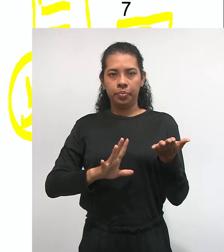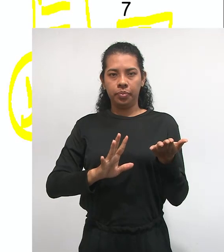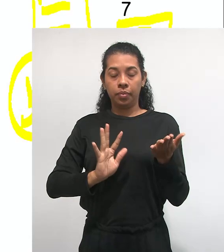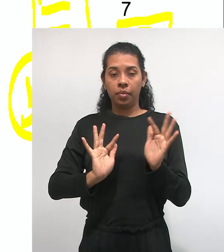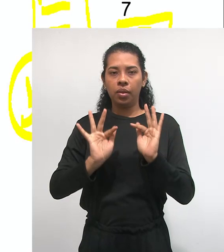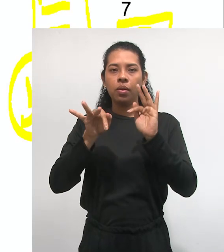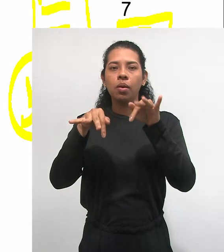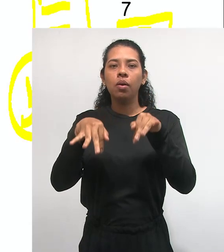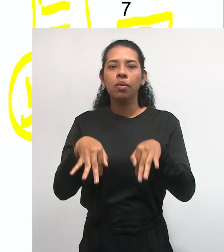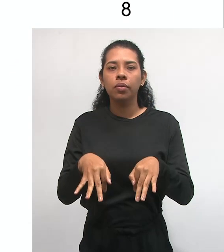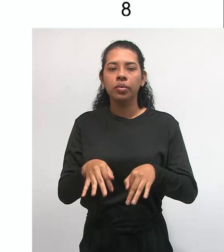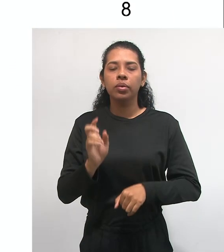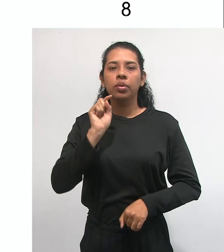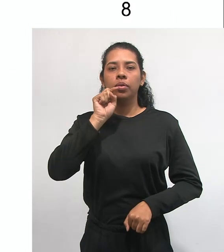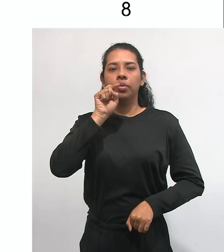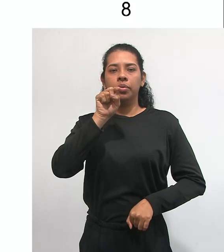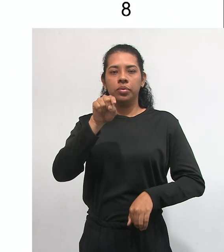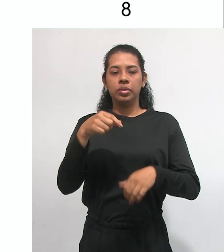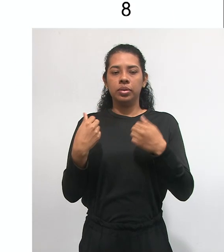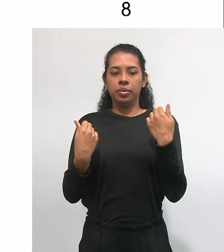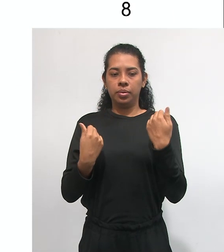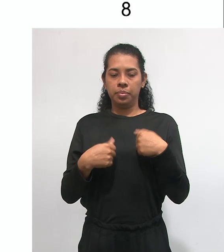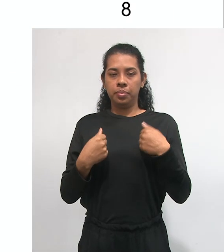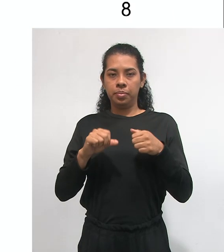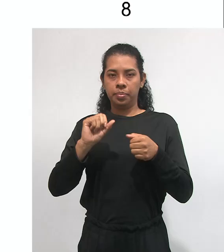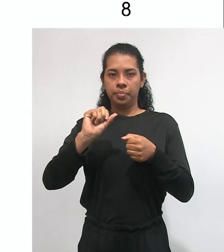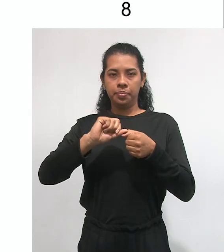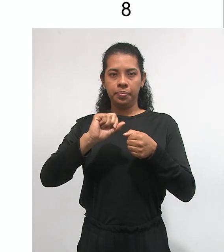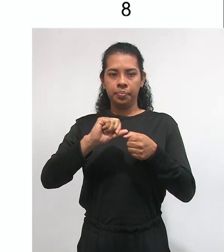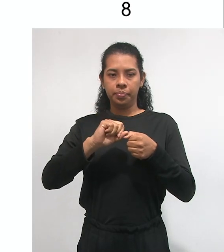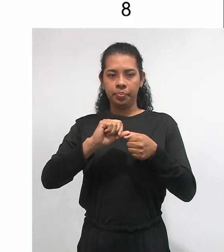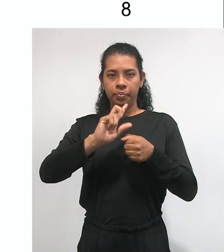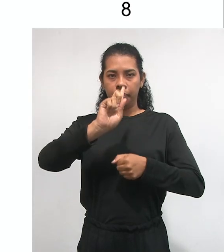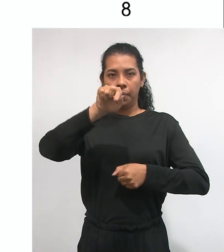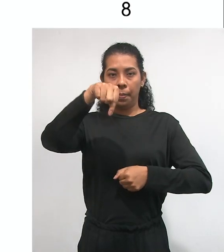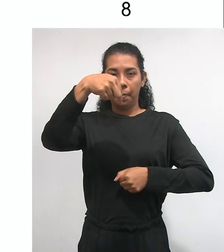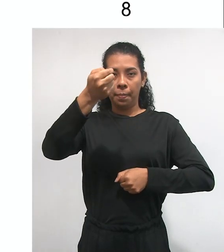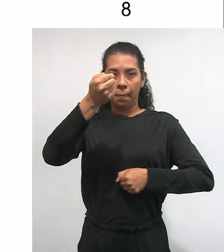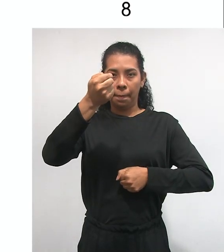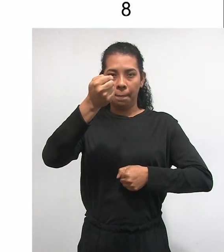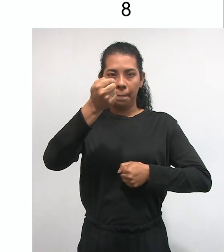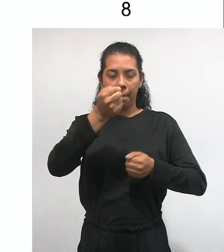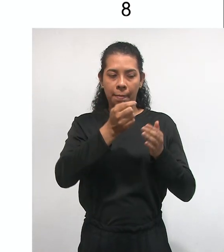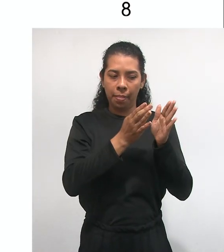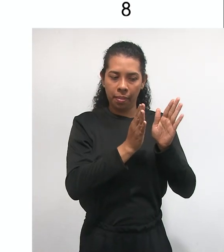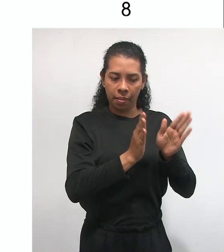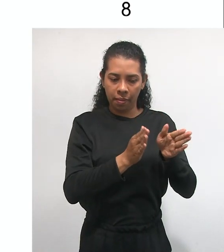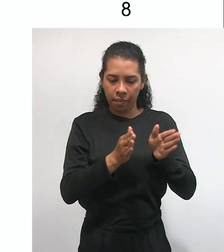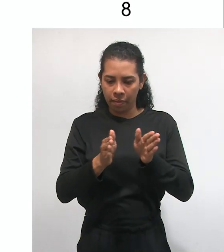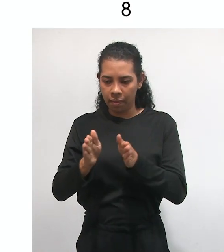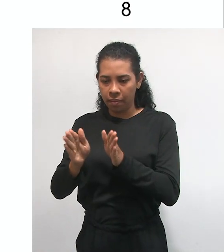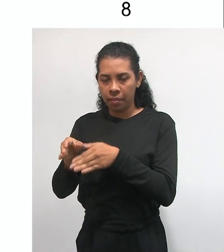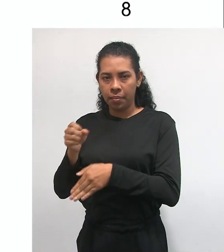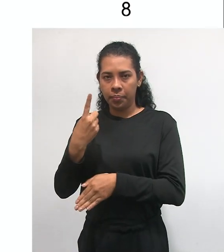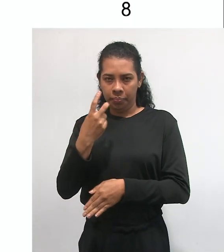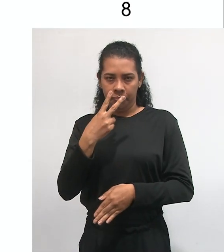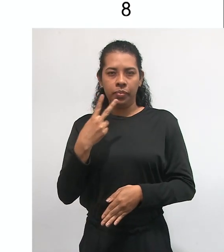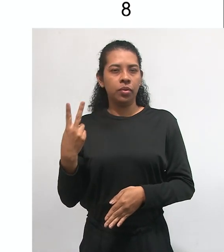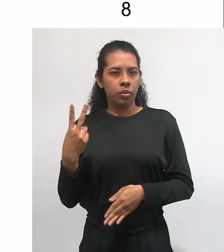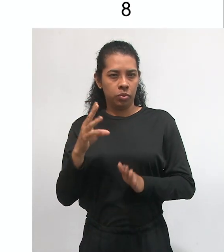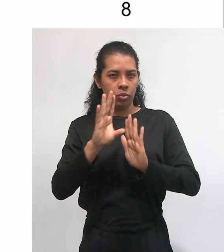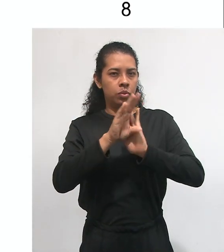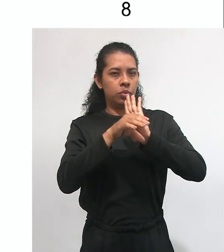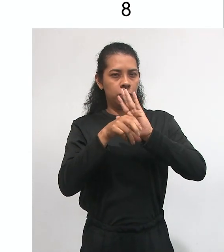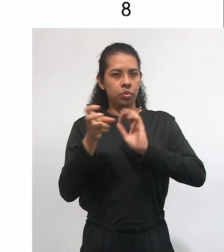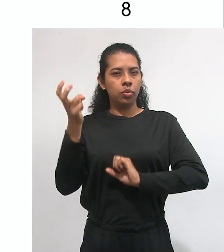isso, você vai fazer o seguinte passo. Após a montagem do seu jogo, dos conceitos